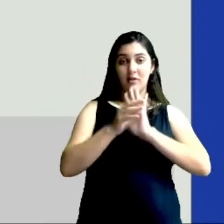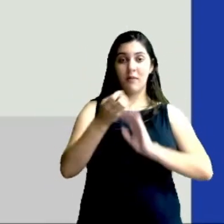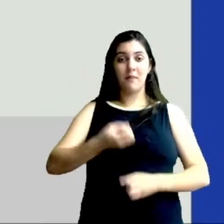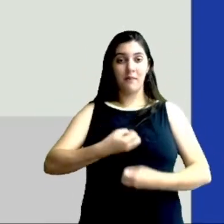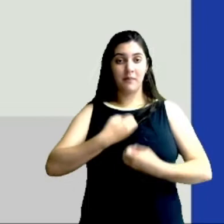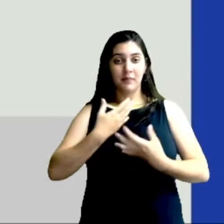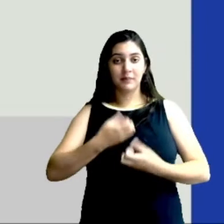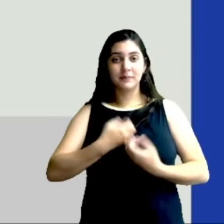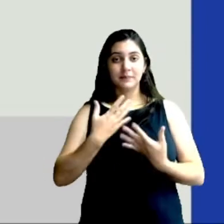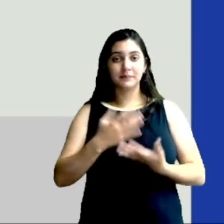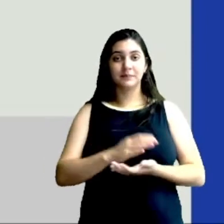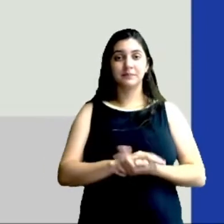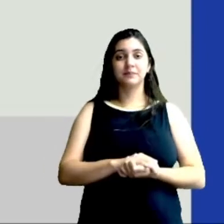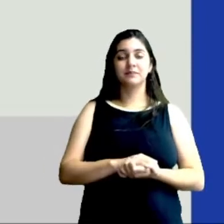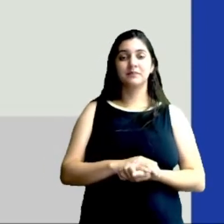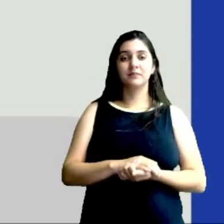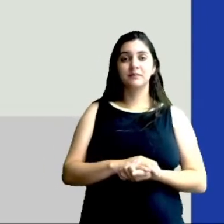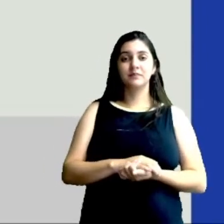poesia